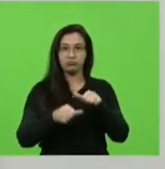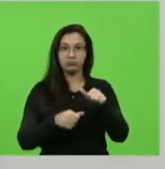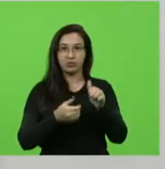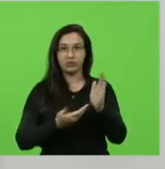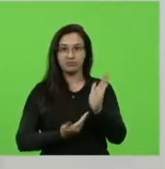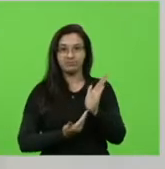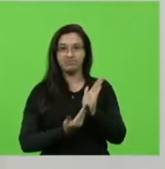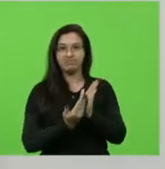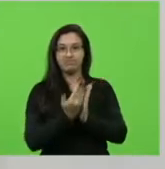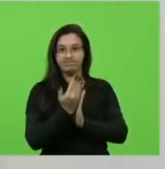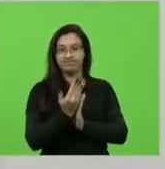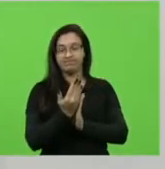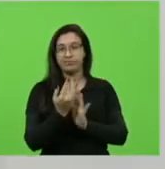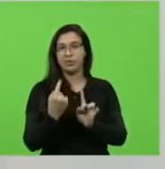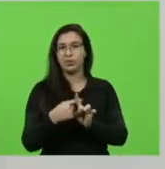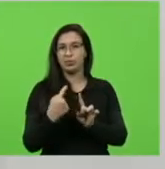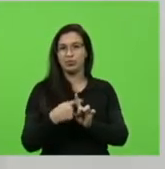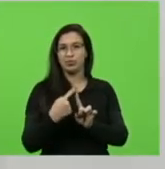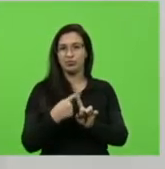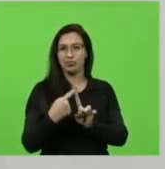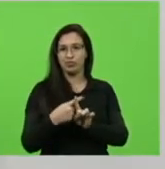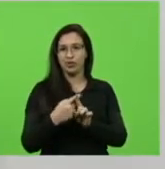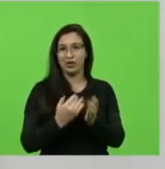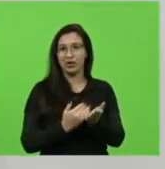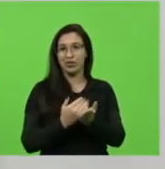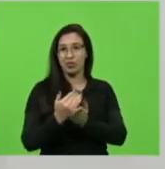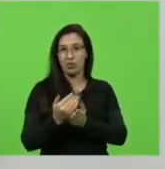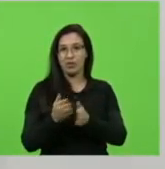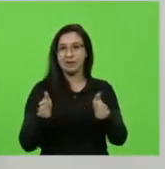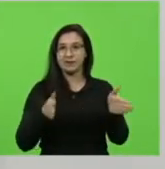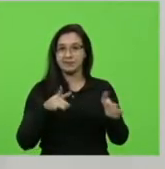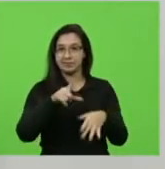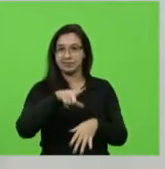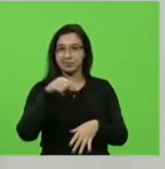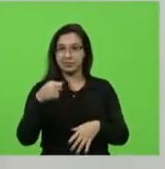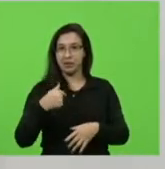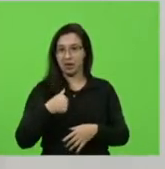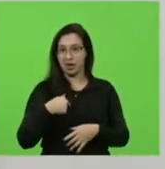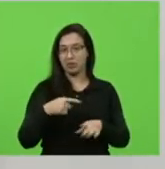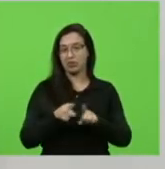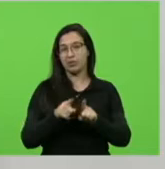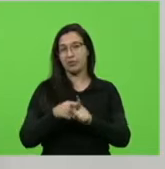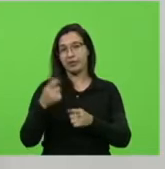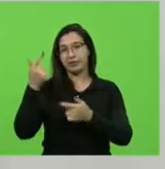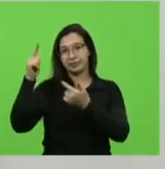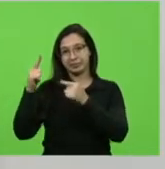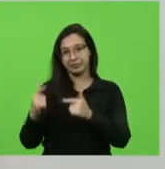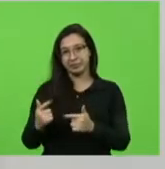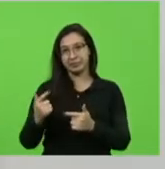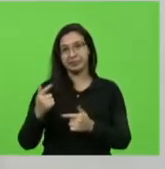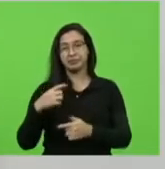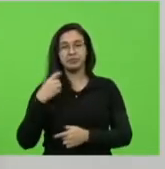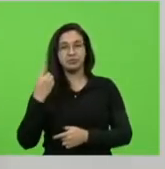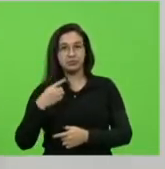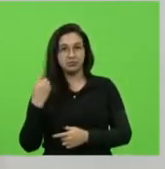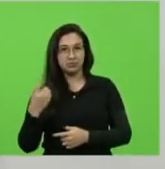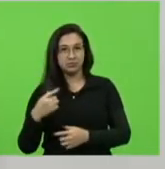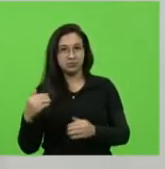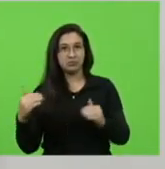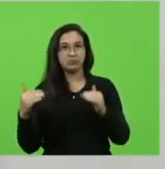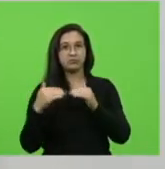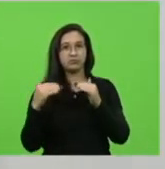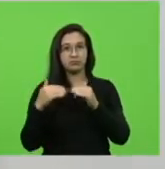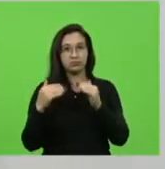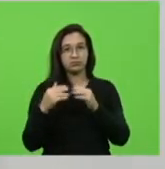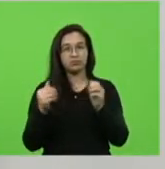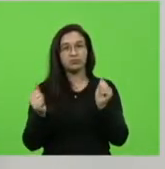Há tempos, desde o início do mandato, eu e outros deputados aqui levantamos essa bandeira de